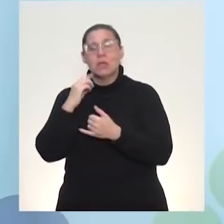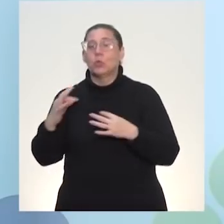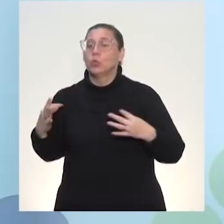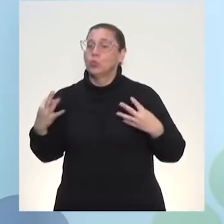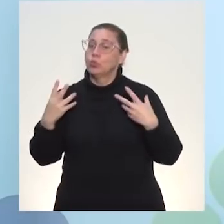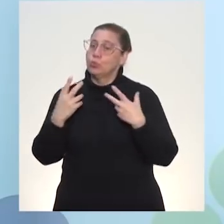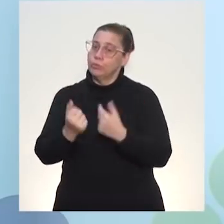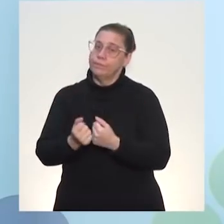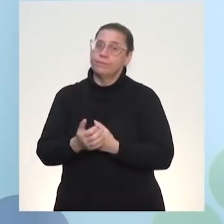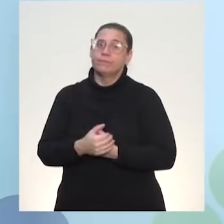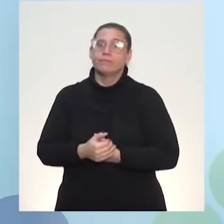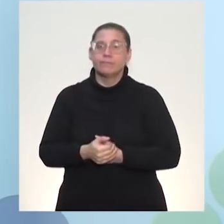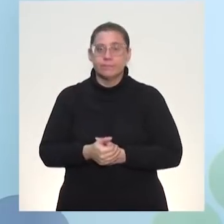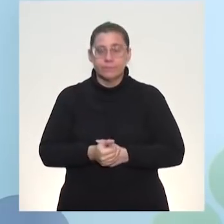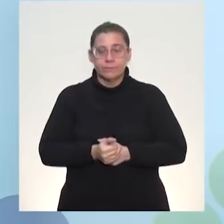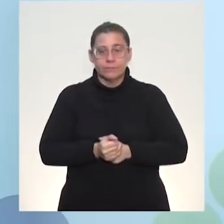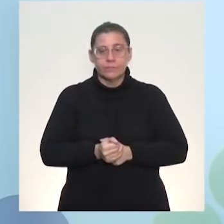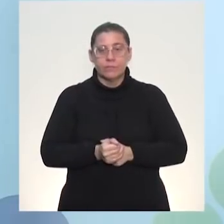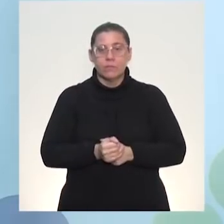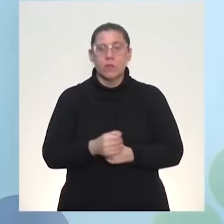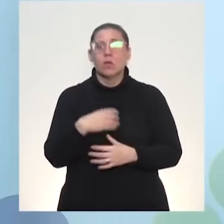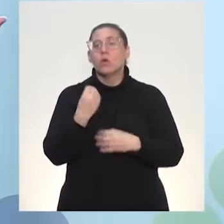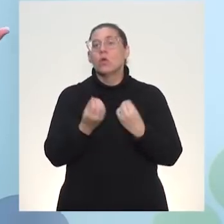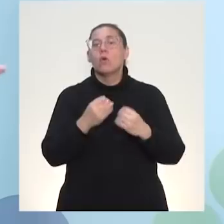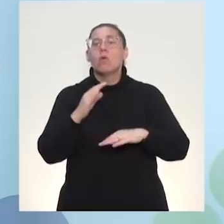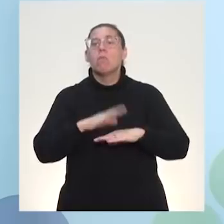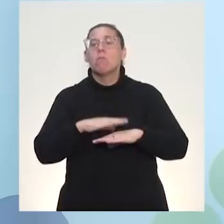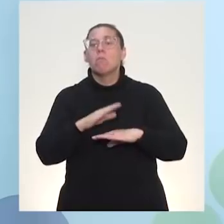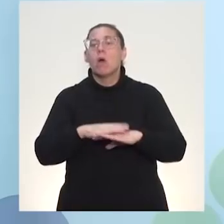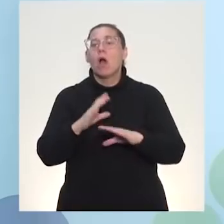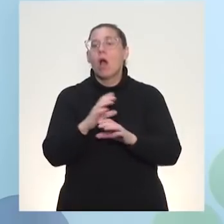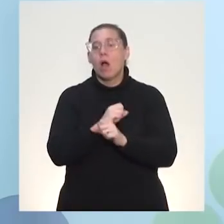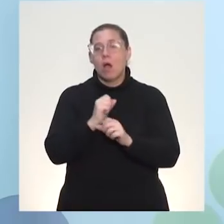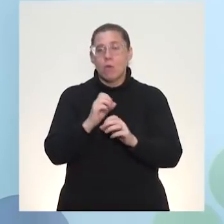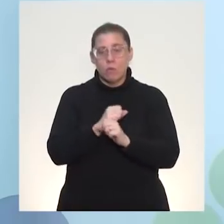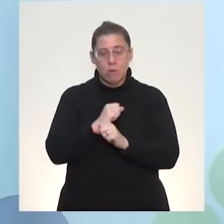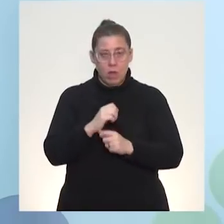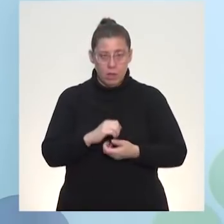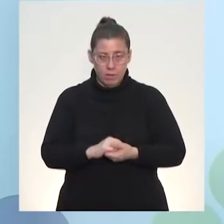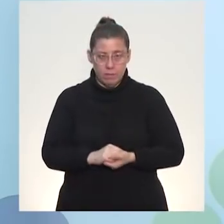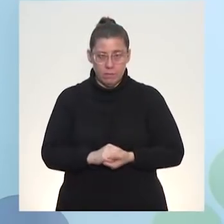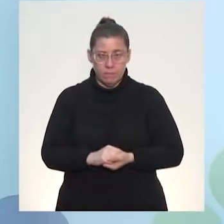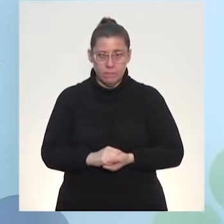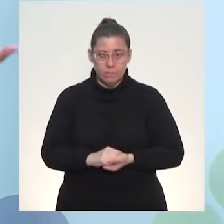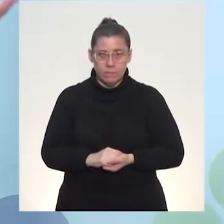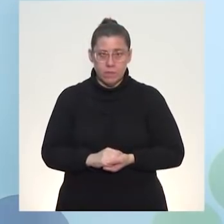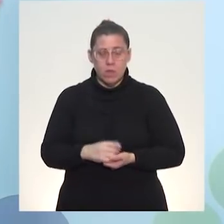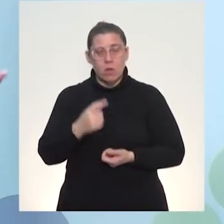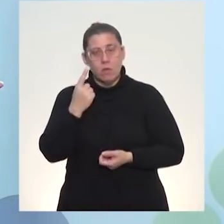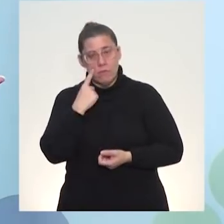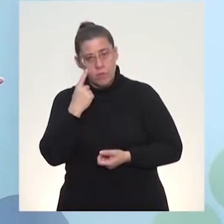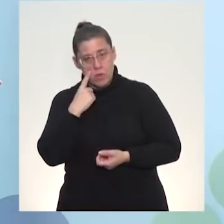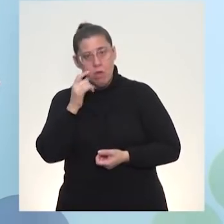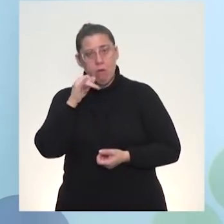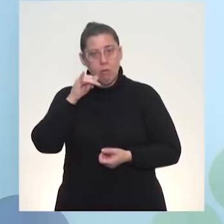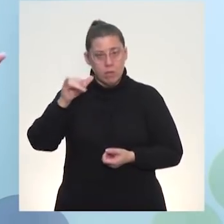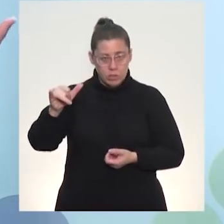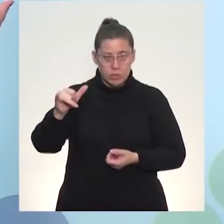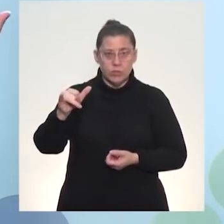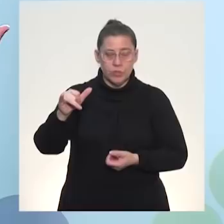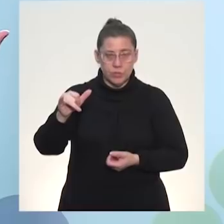energética. Como que eu posso calcular, né, a eficiência energética? Eu pego a energia